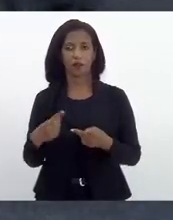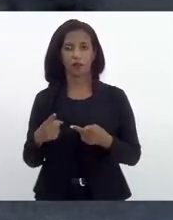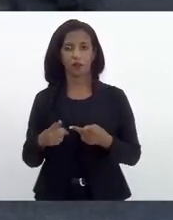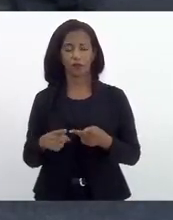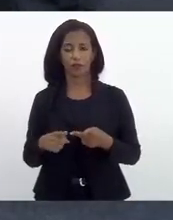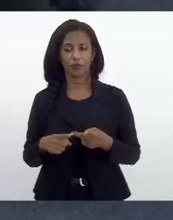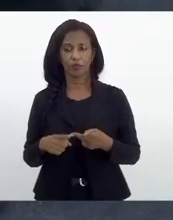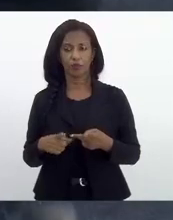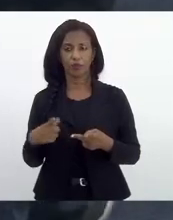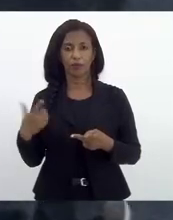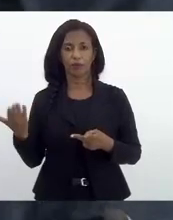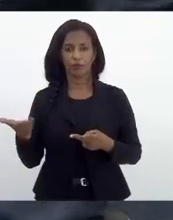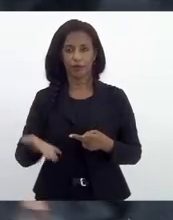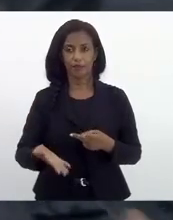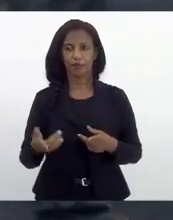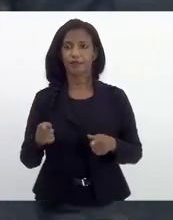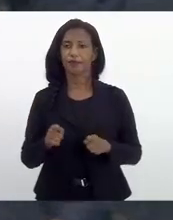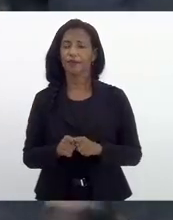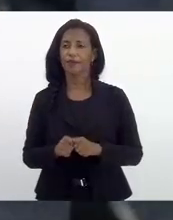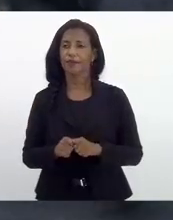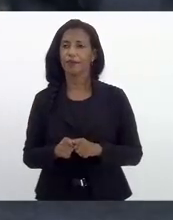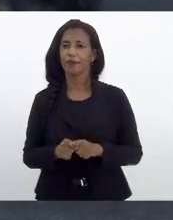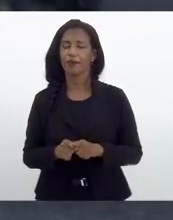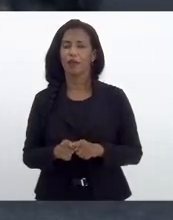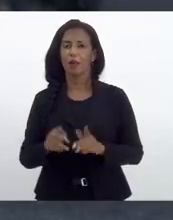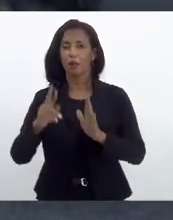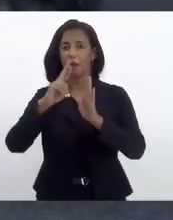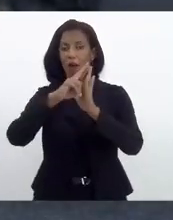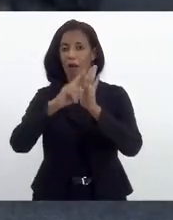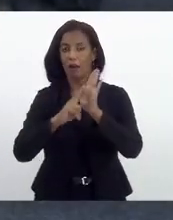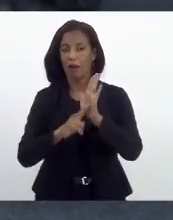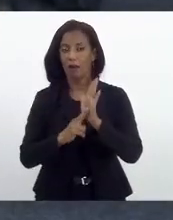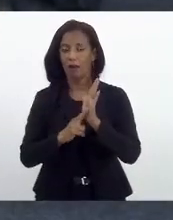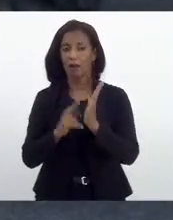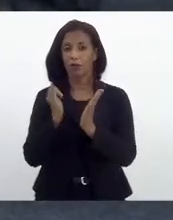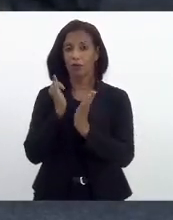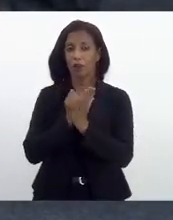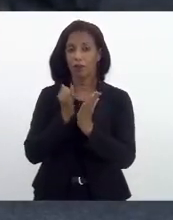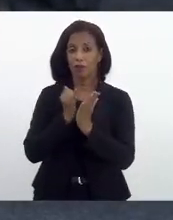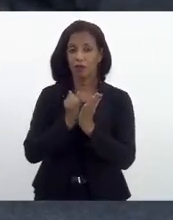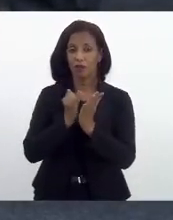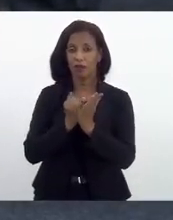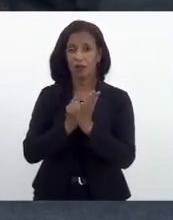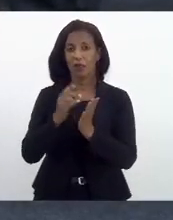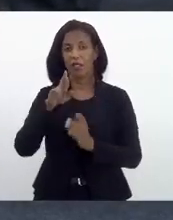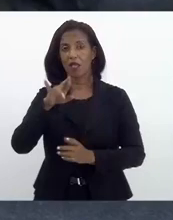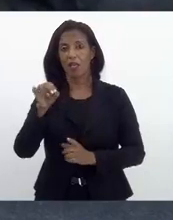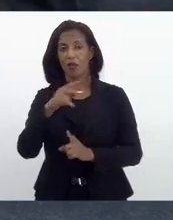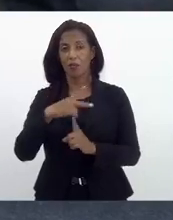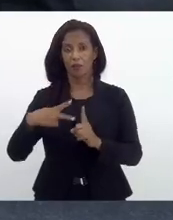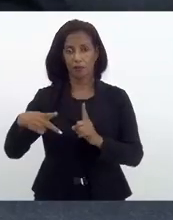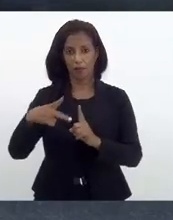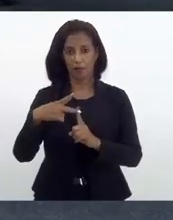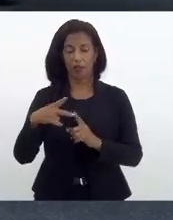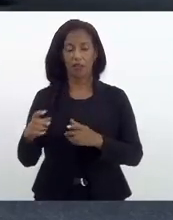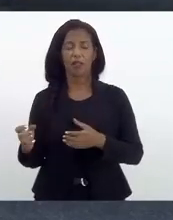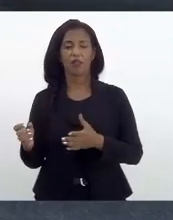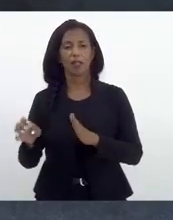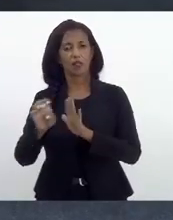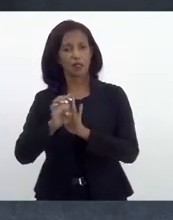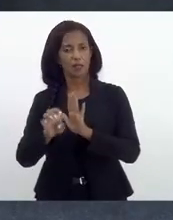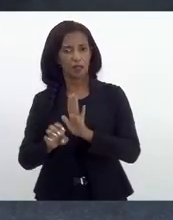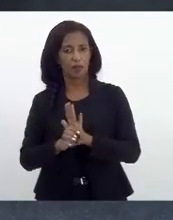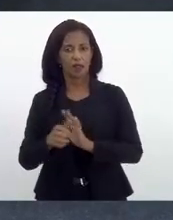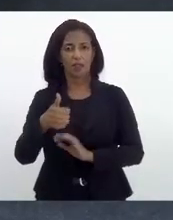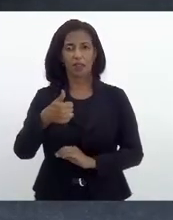outro que a gente traz um regramento sobre as receitas do Rio Previdência essa emenda é